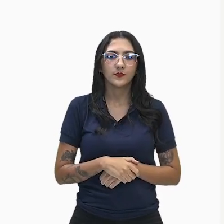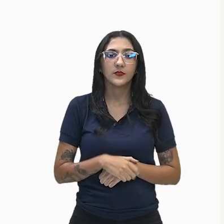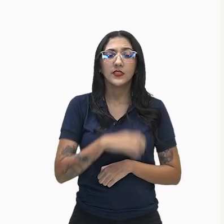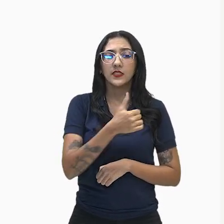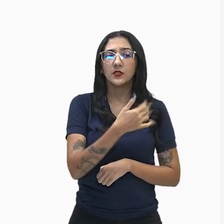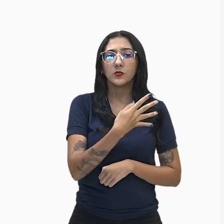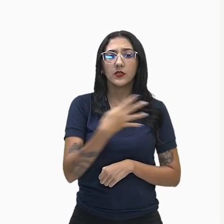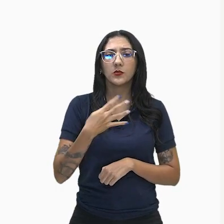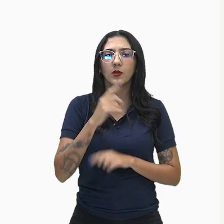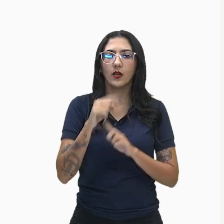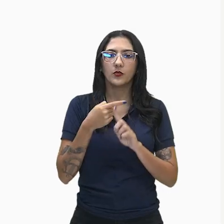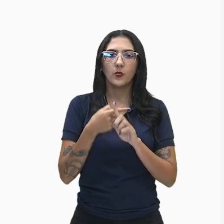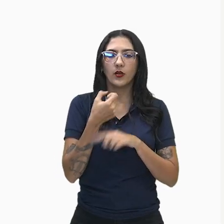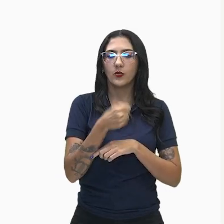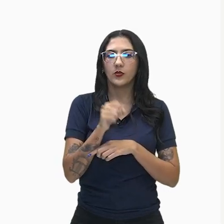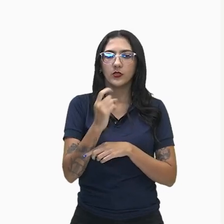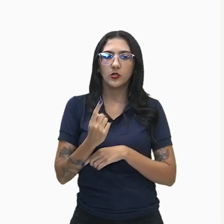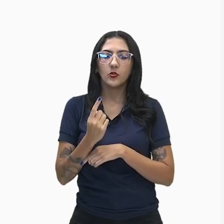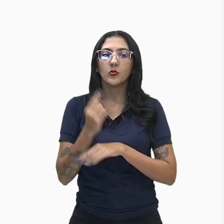81, nós temos